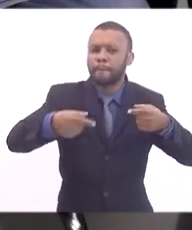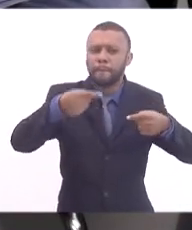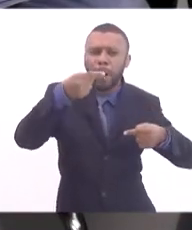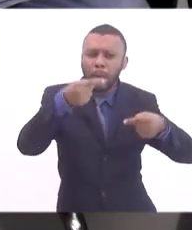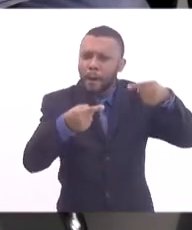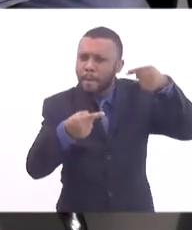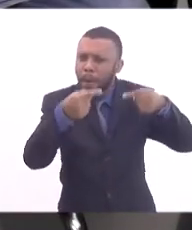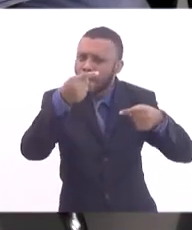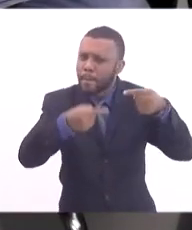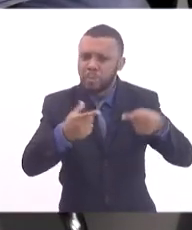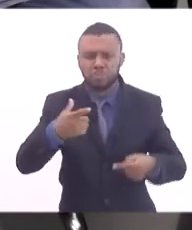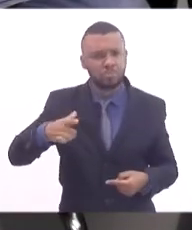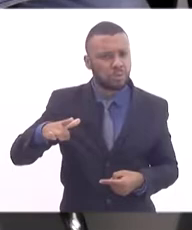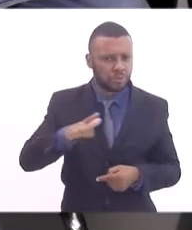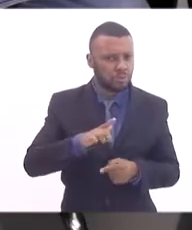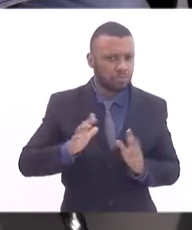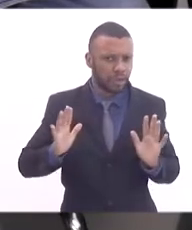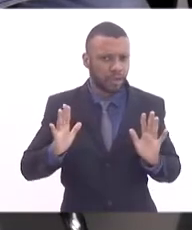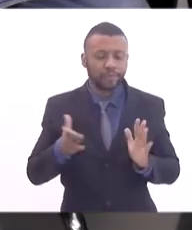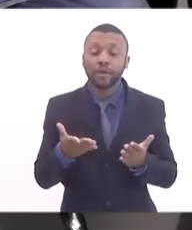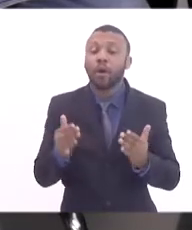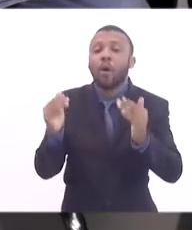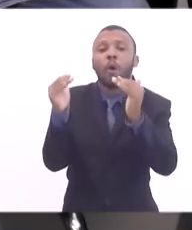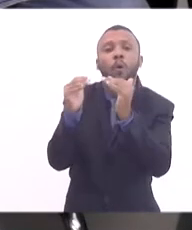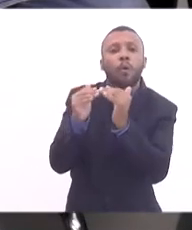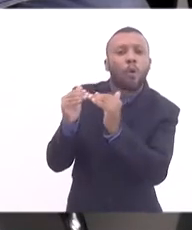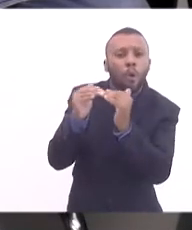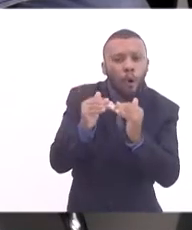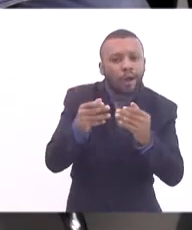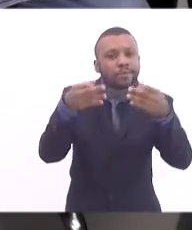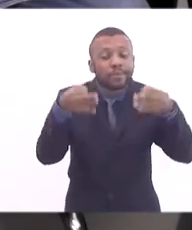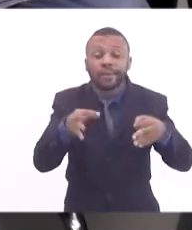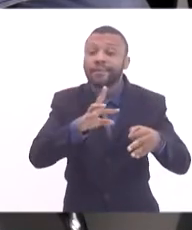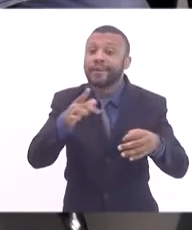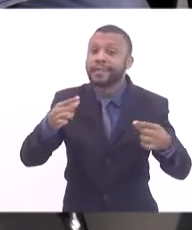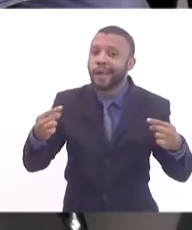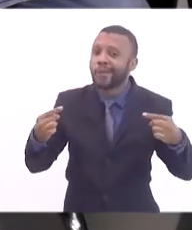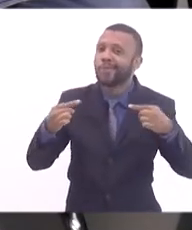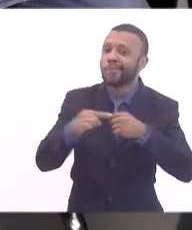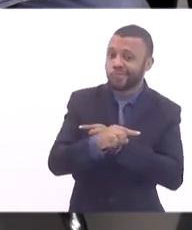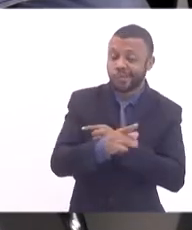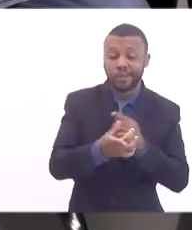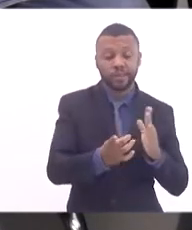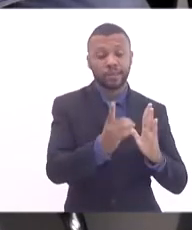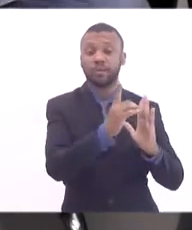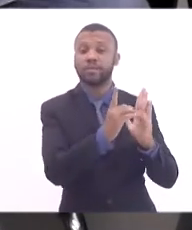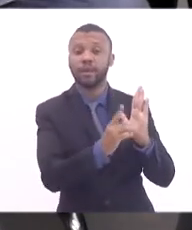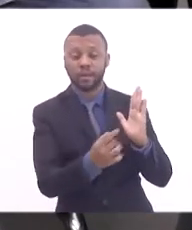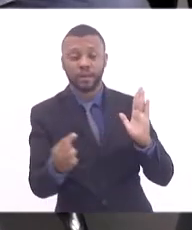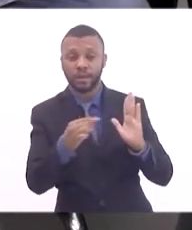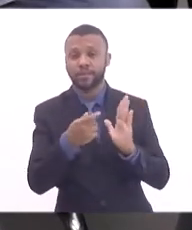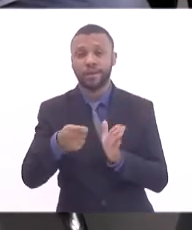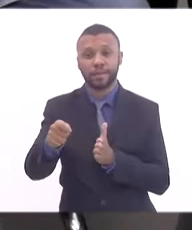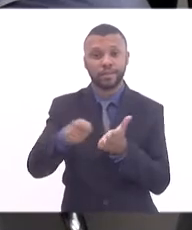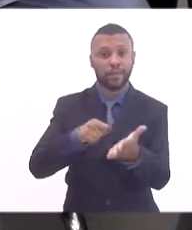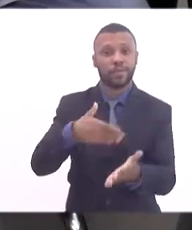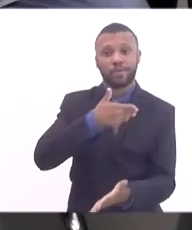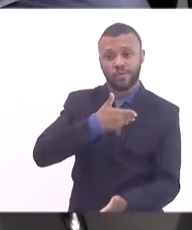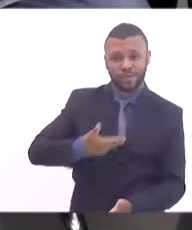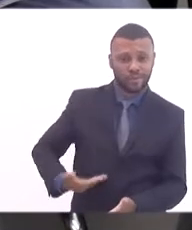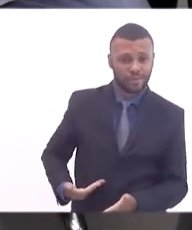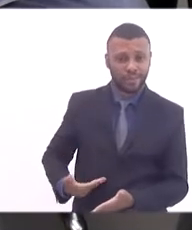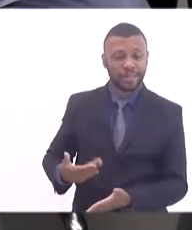concordo realmente que esse se vai haver conflito e ele é um decreto ele foi assinado pelo governador